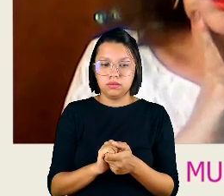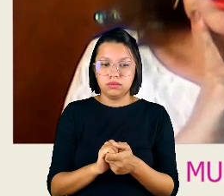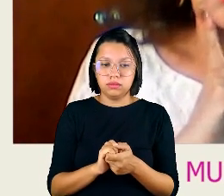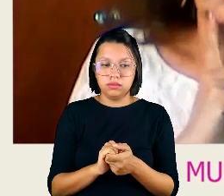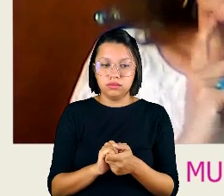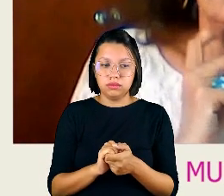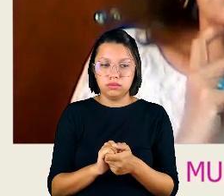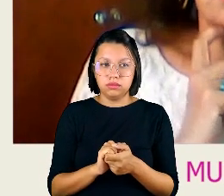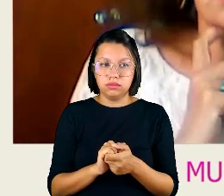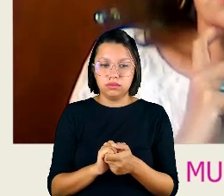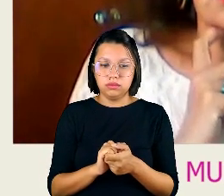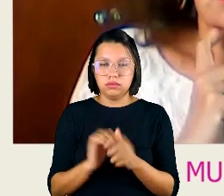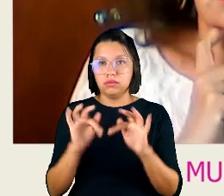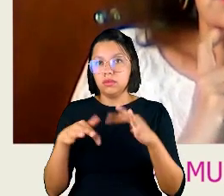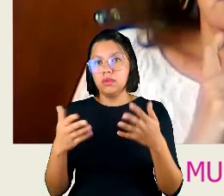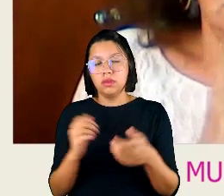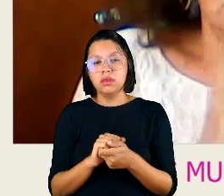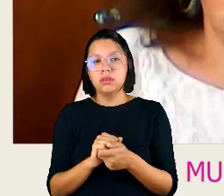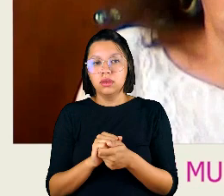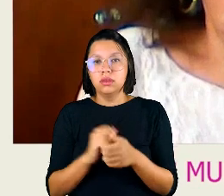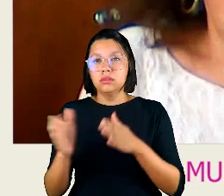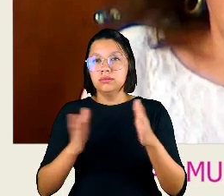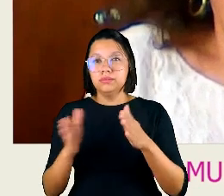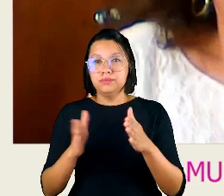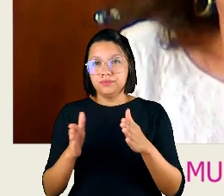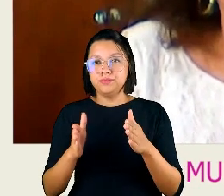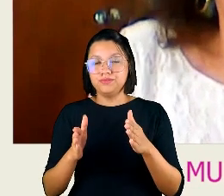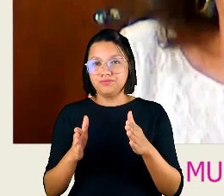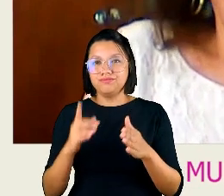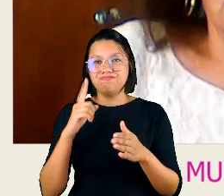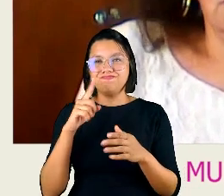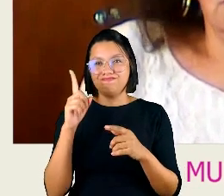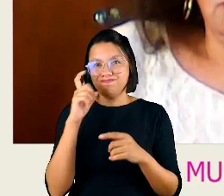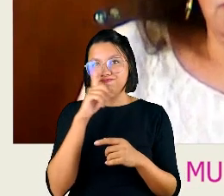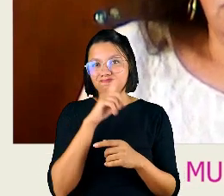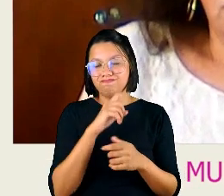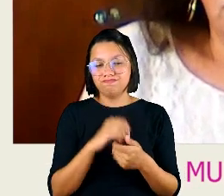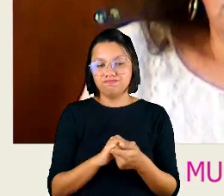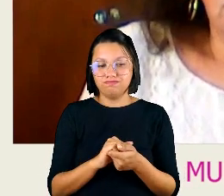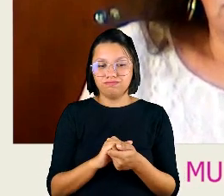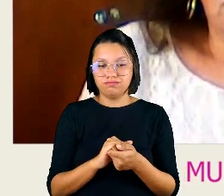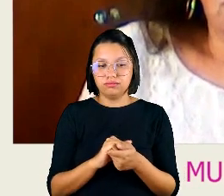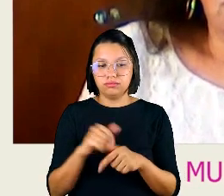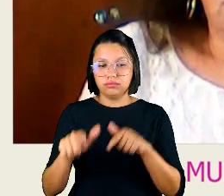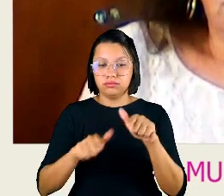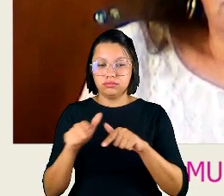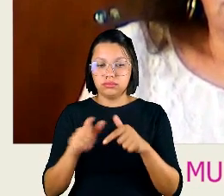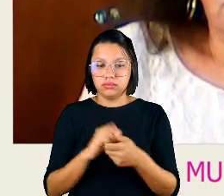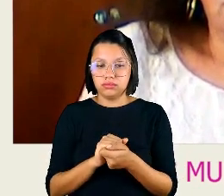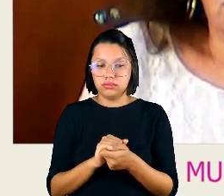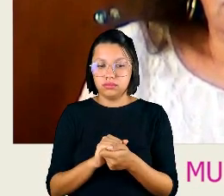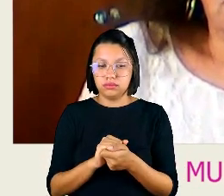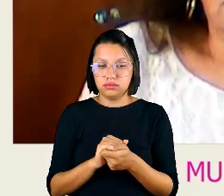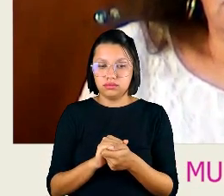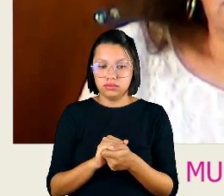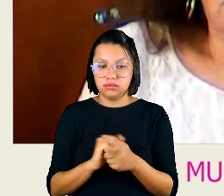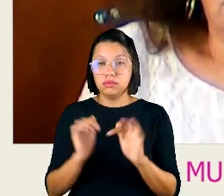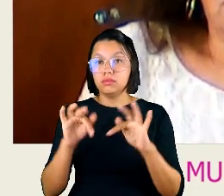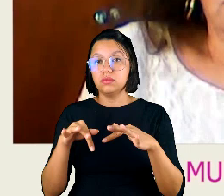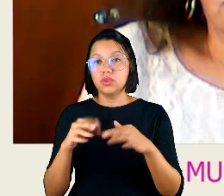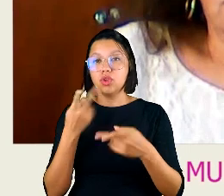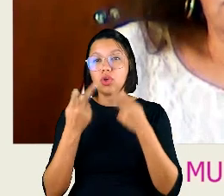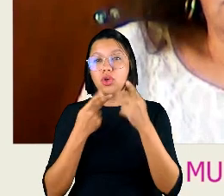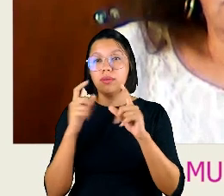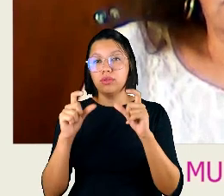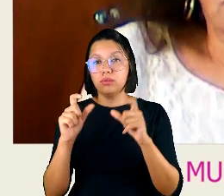enfim, estão numa situação totalmente precária, né, enfim, de trabalho. E aí, por fim, comentando um pouco da Clara também, que